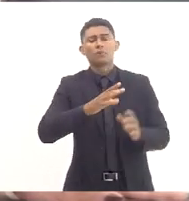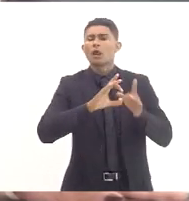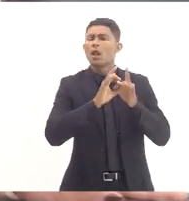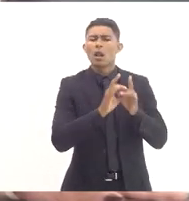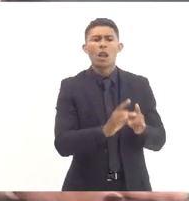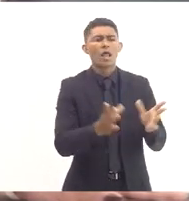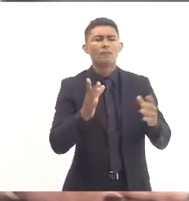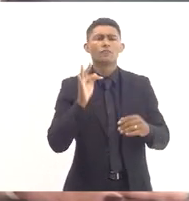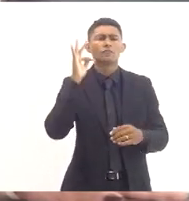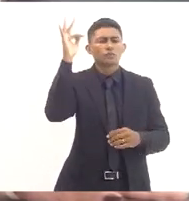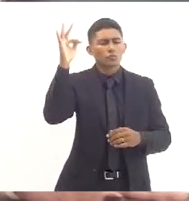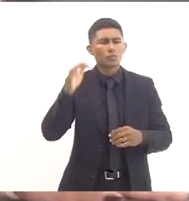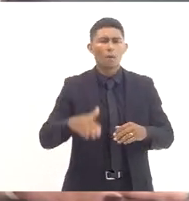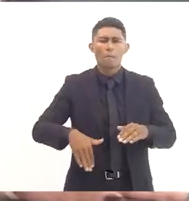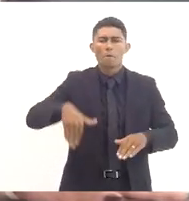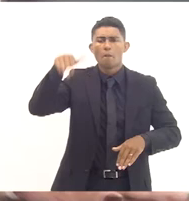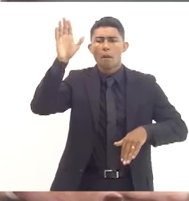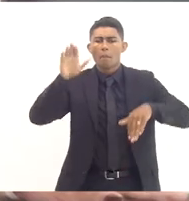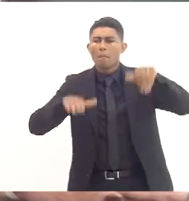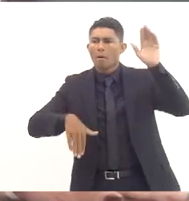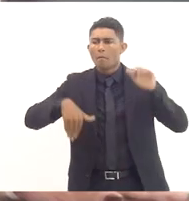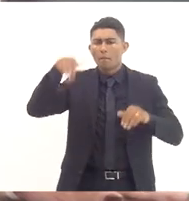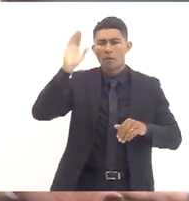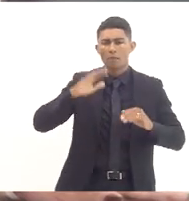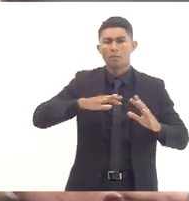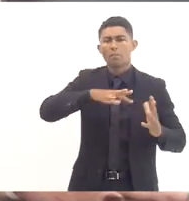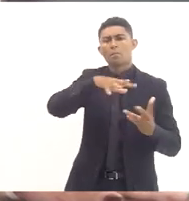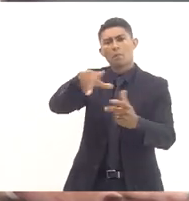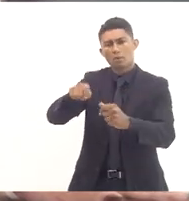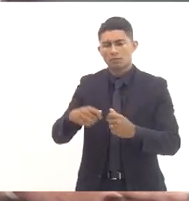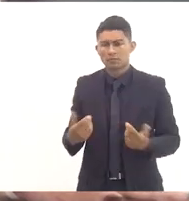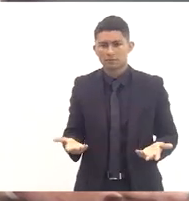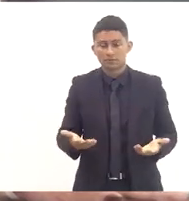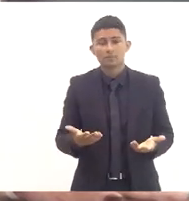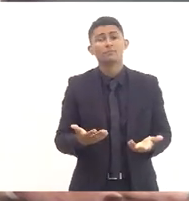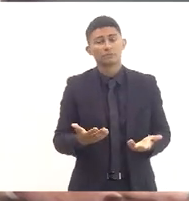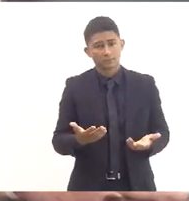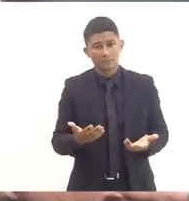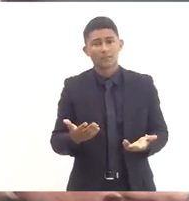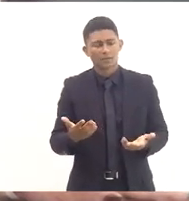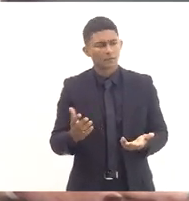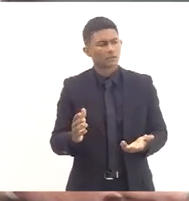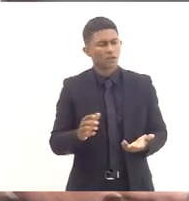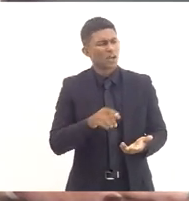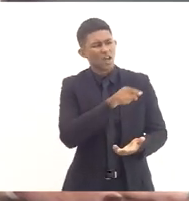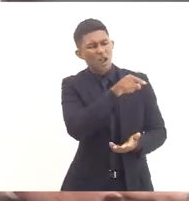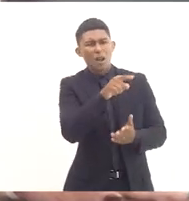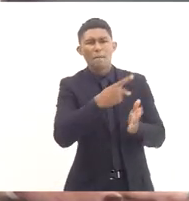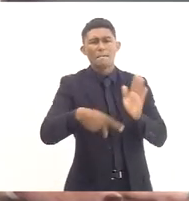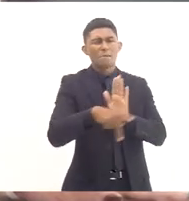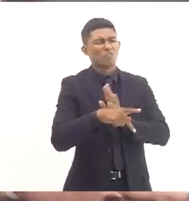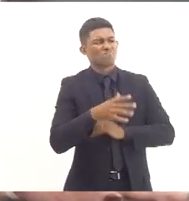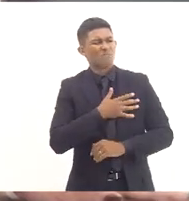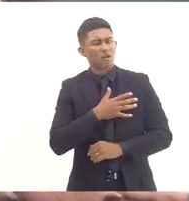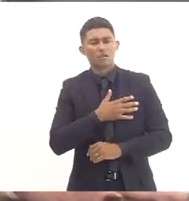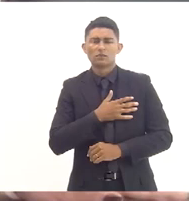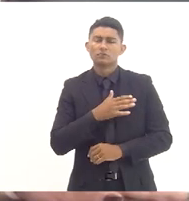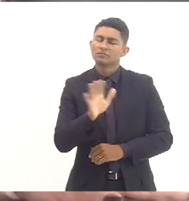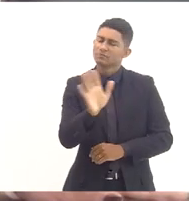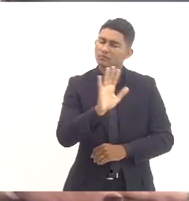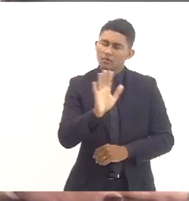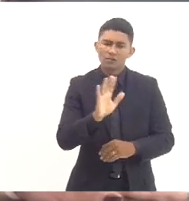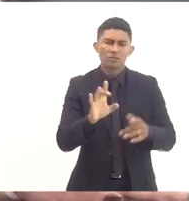com que eles entendam Nós não somos proprietários de ninguém muito menos dos filhos então eu sempre E